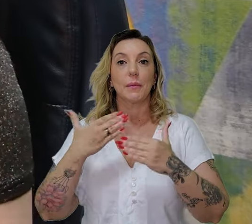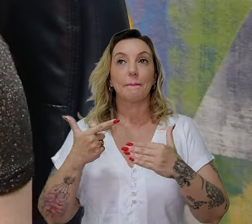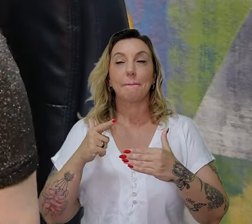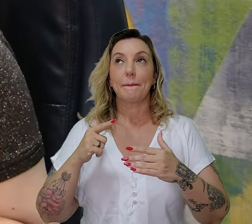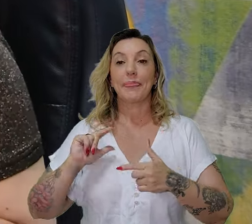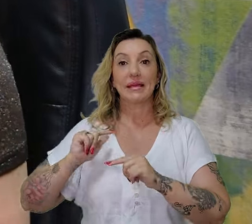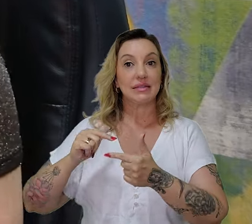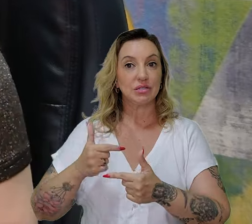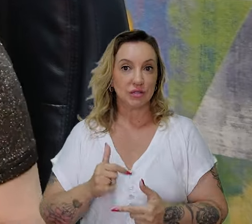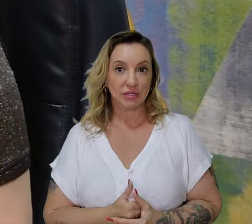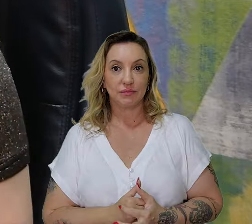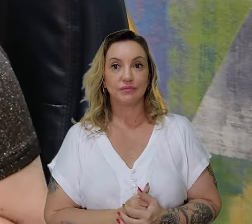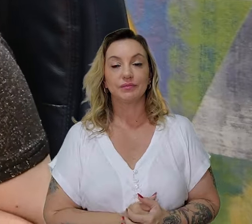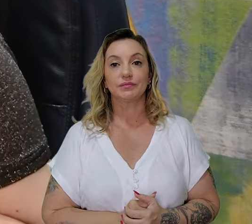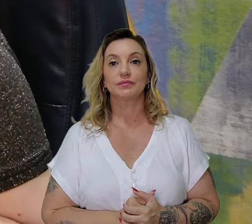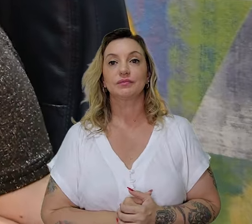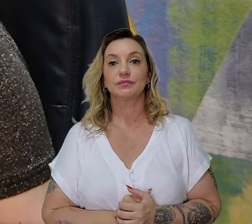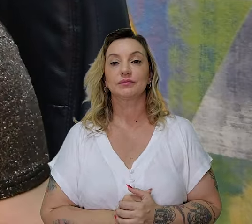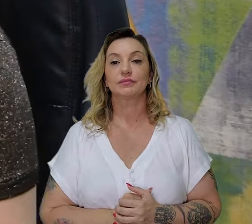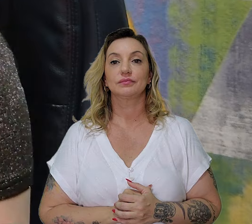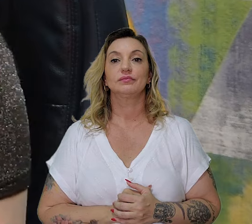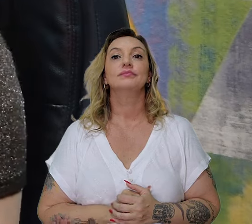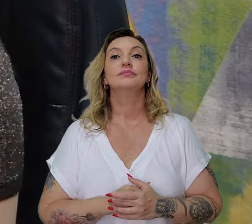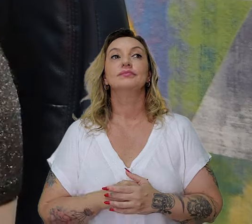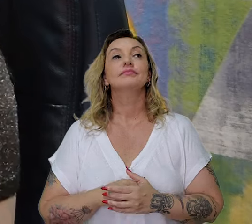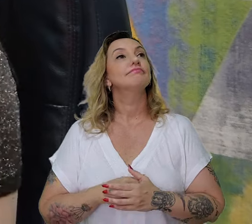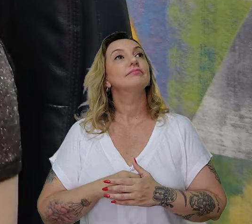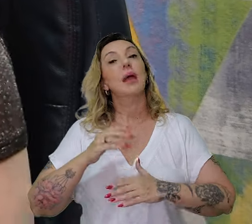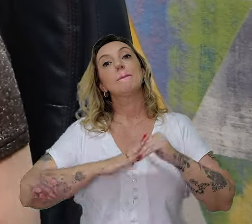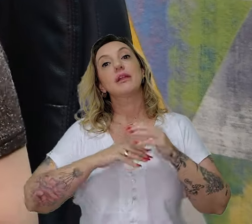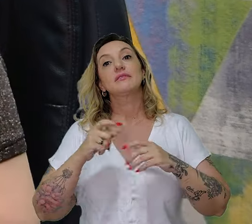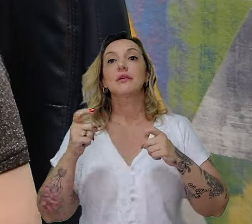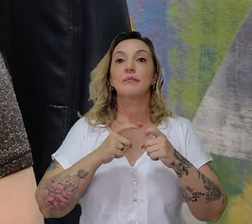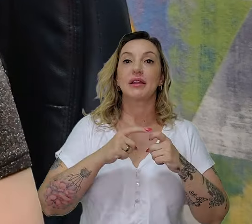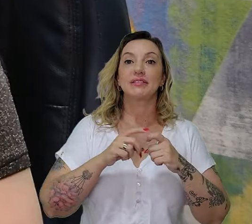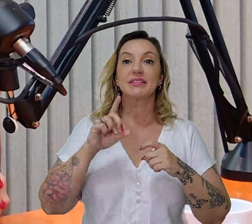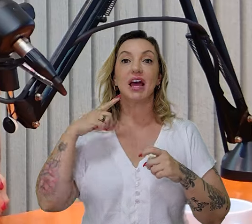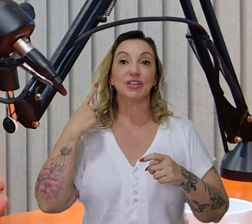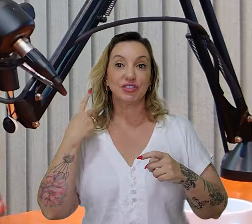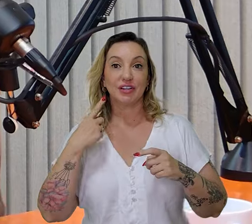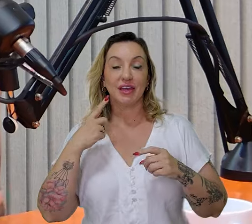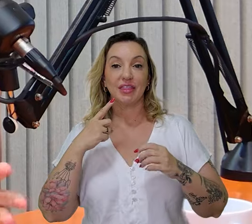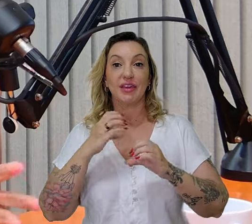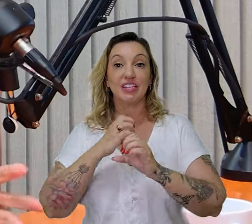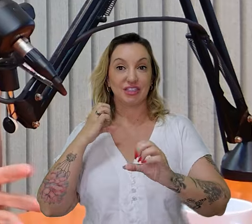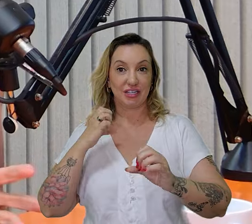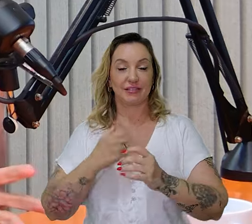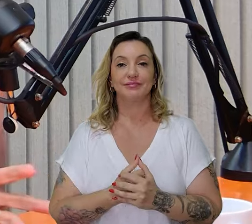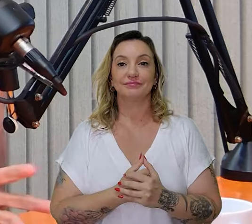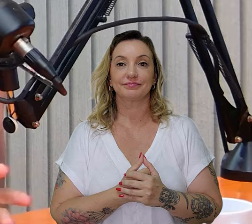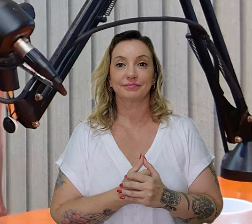né pelas carreiras que não são medicina direito e engenharia Olha o o Brasil é o um